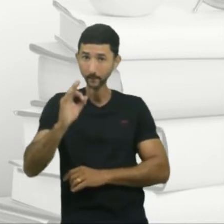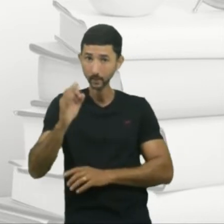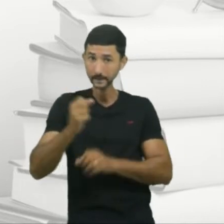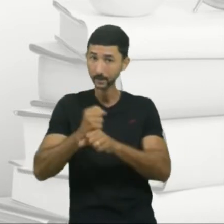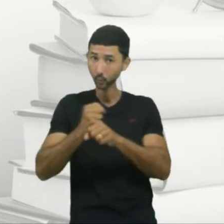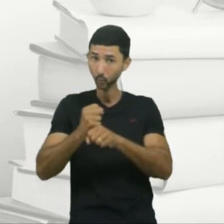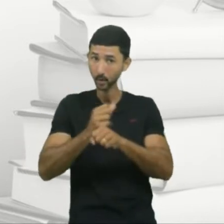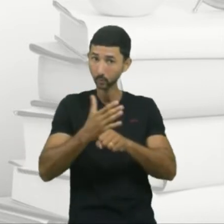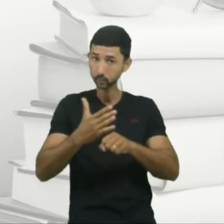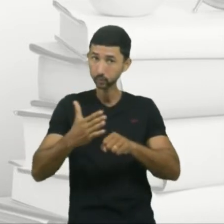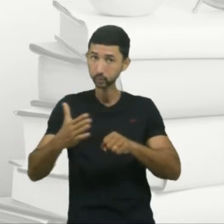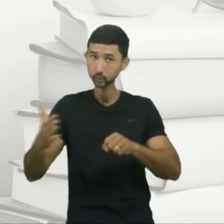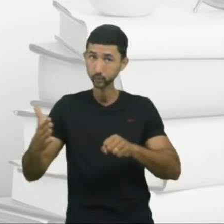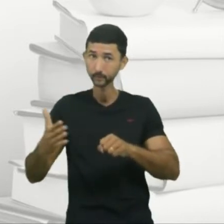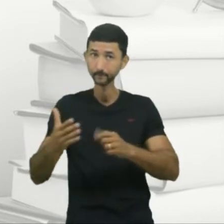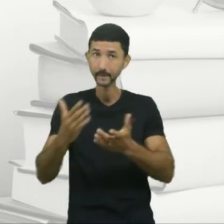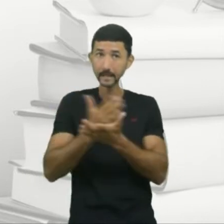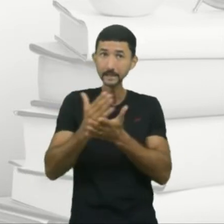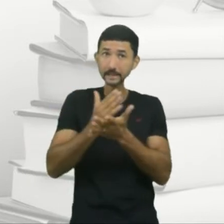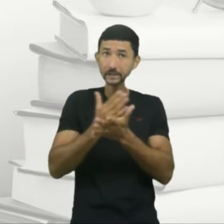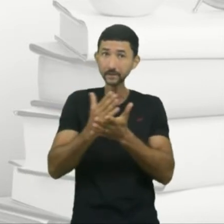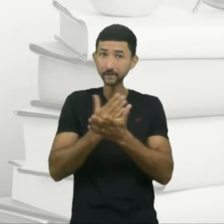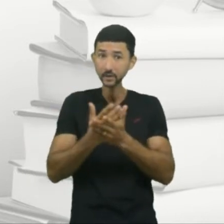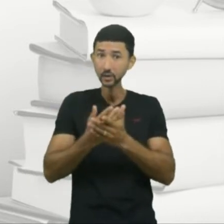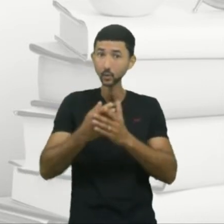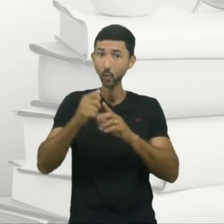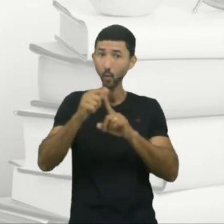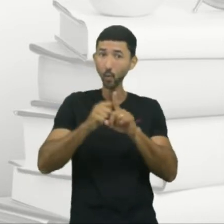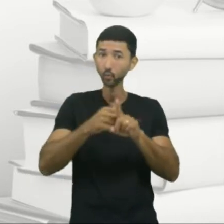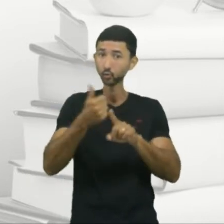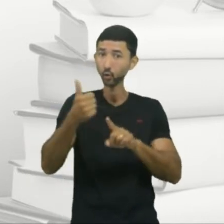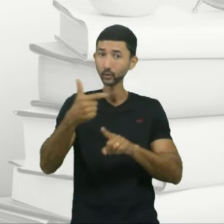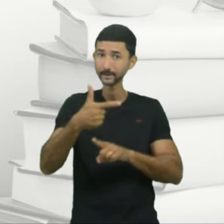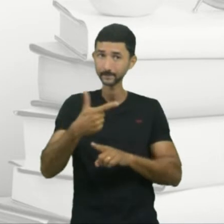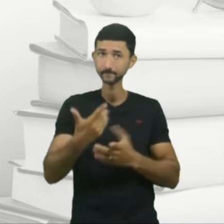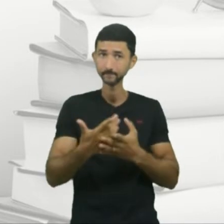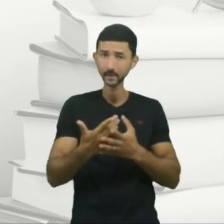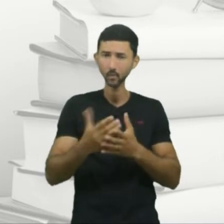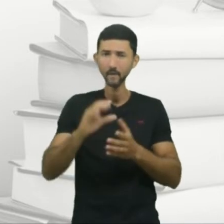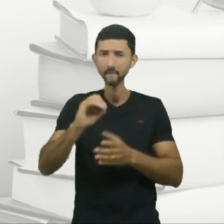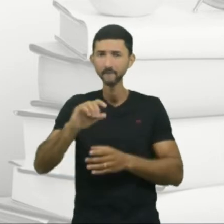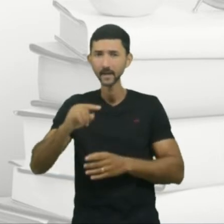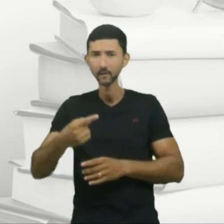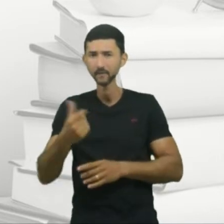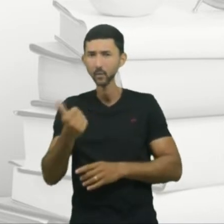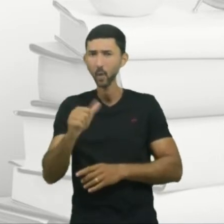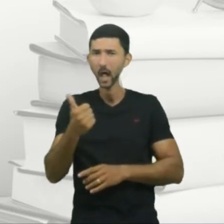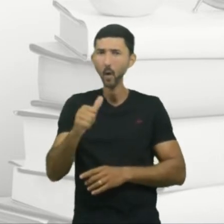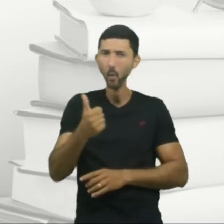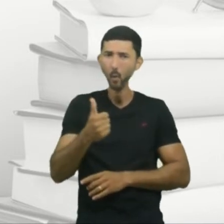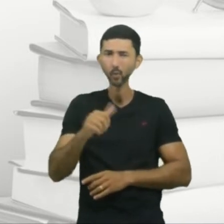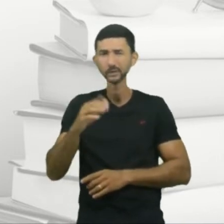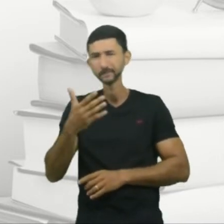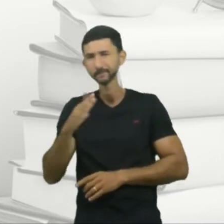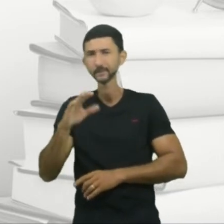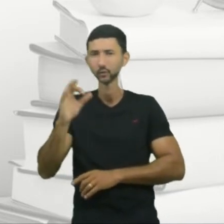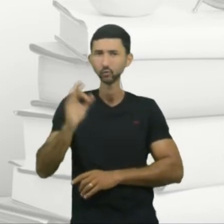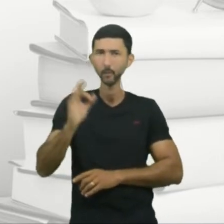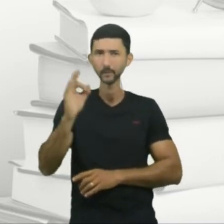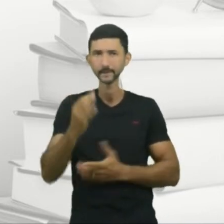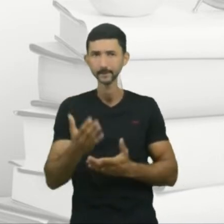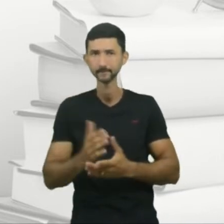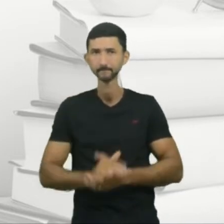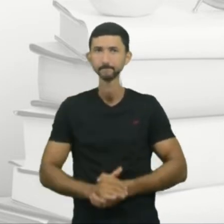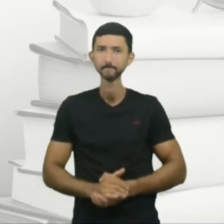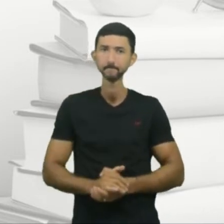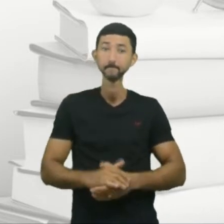ano ela pode ser dividida para os 12 meses, o que equivale a 0,11% ao mês,